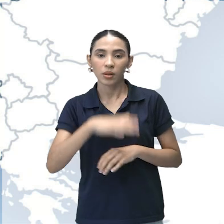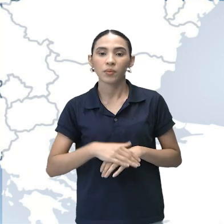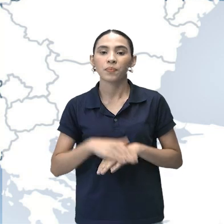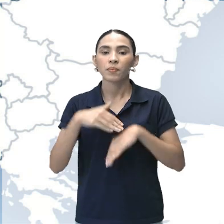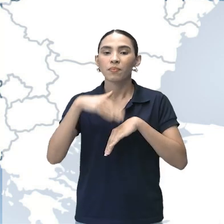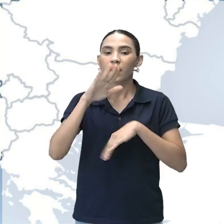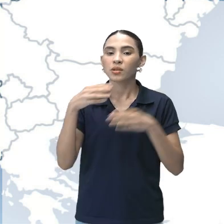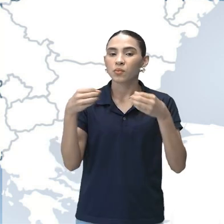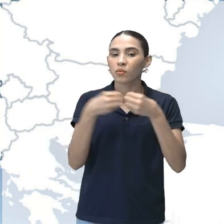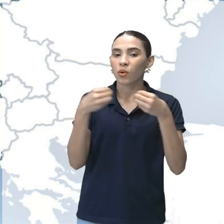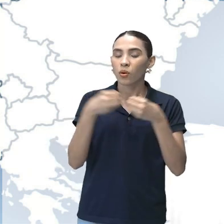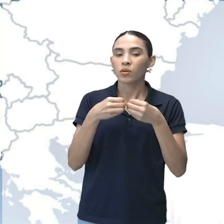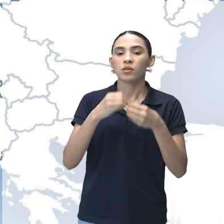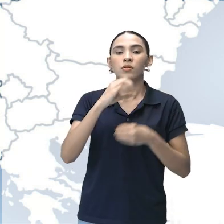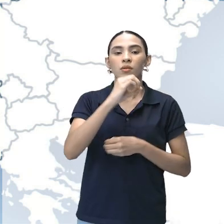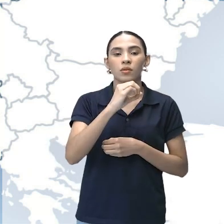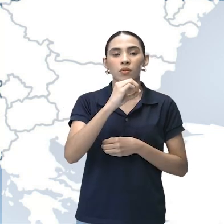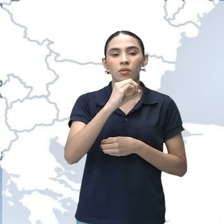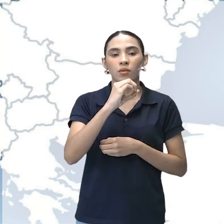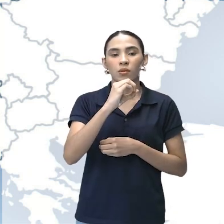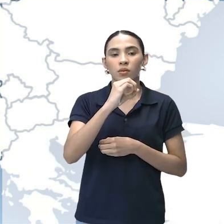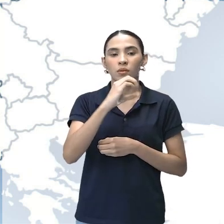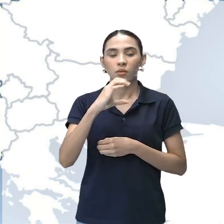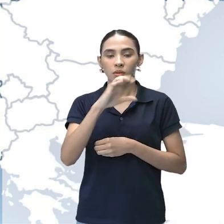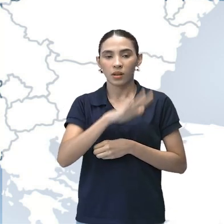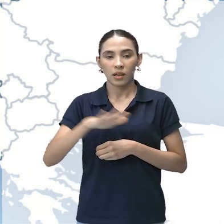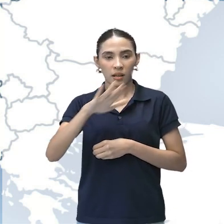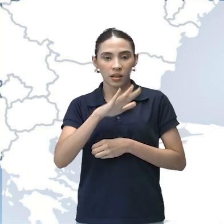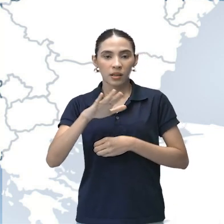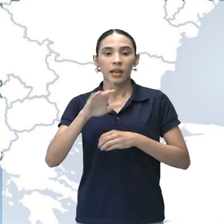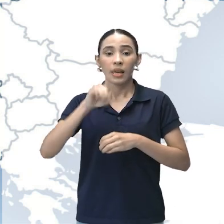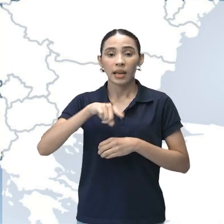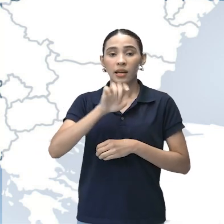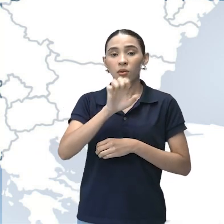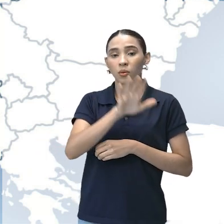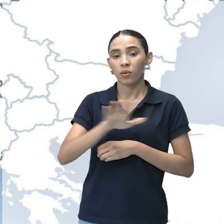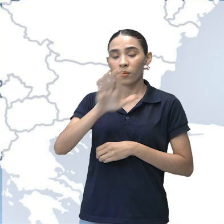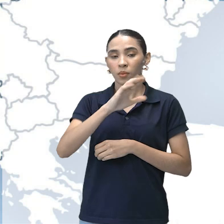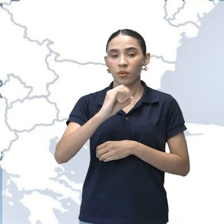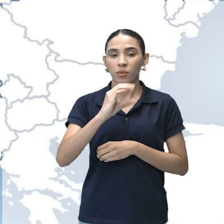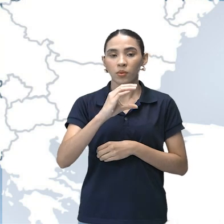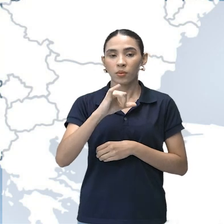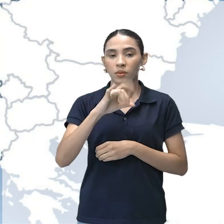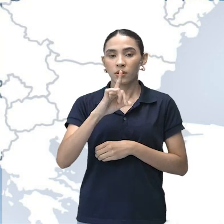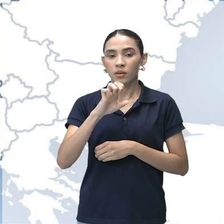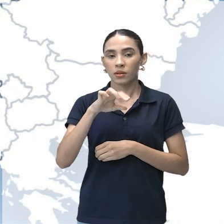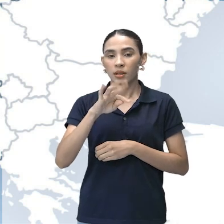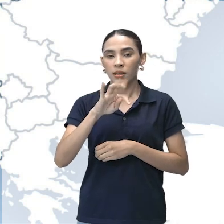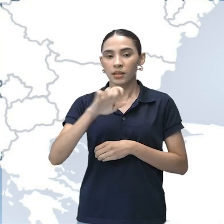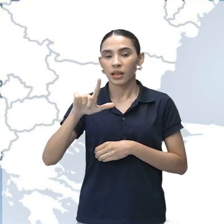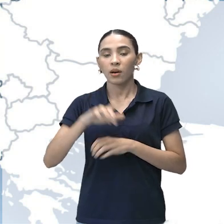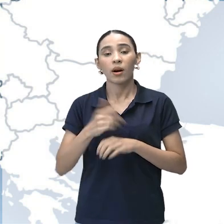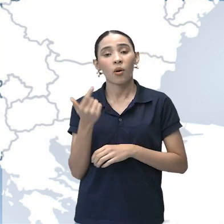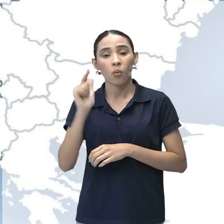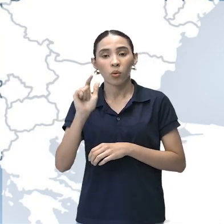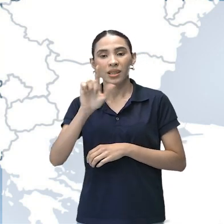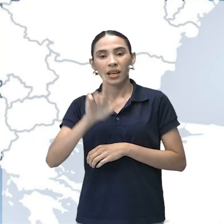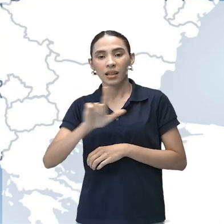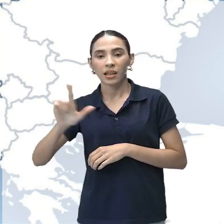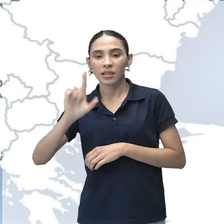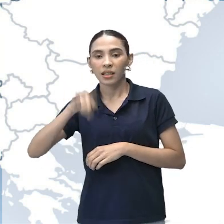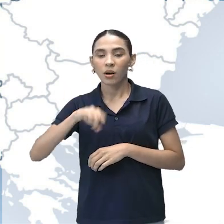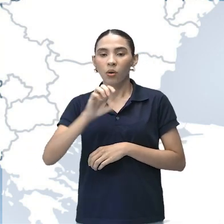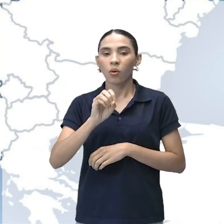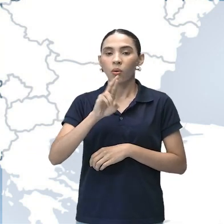mais próxima do Oceano Atlântico. Essa é a Europa Ocidental. Essa mais a leste a gente chama de